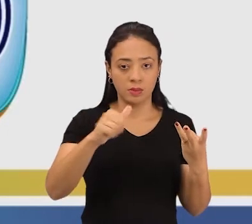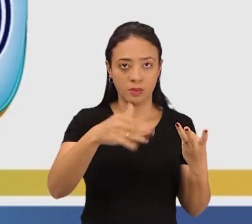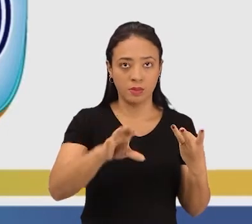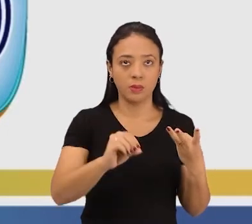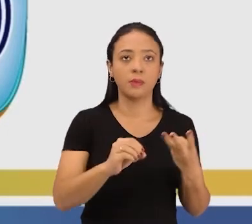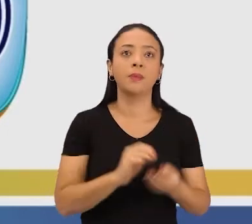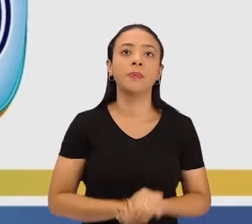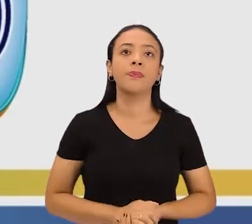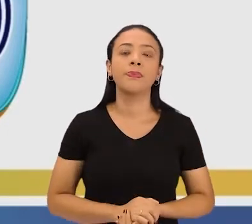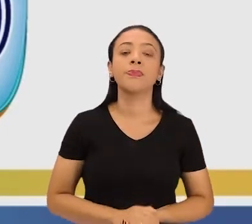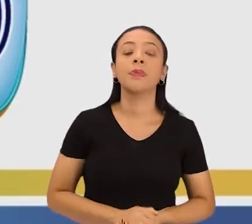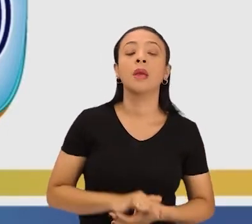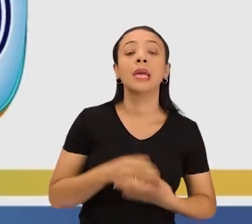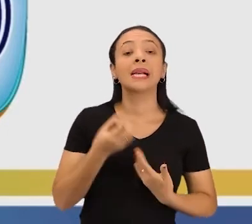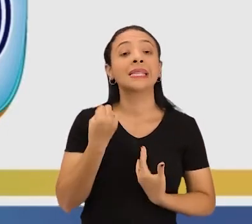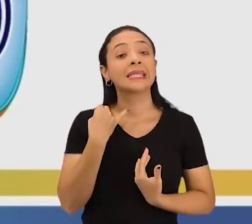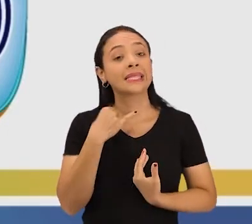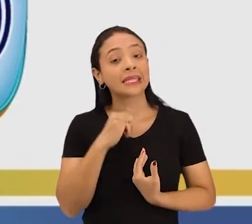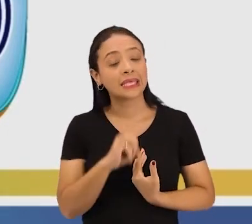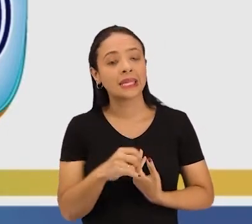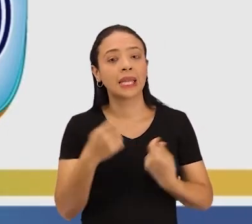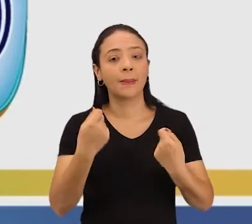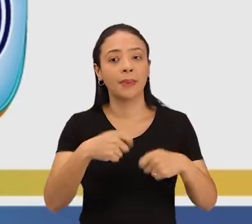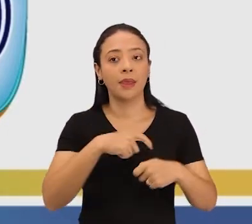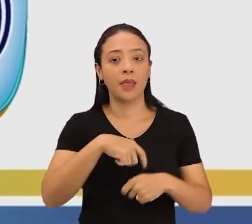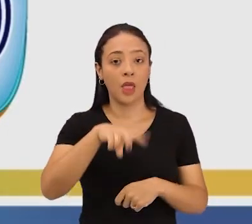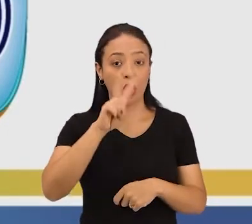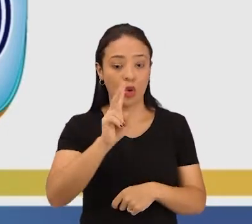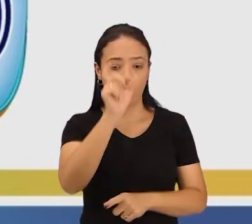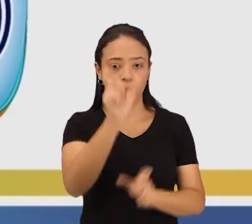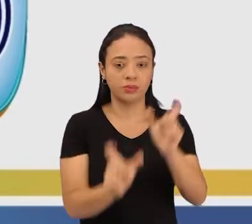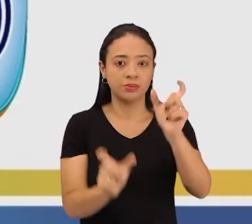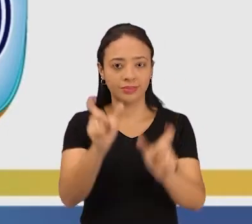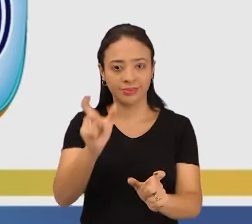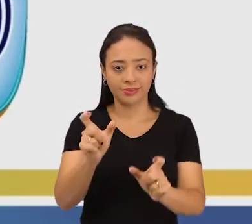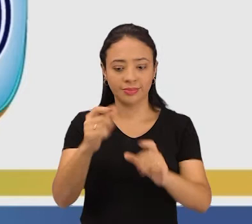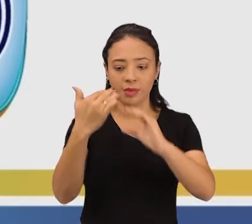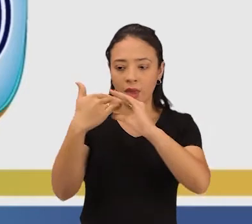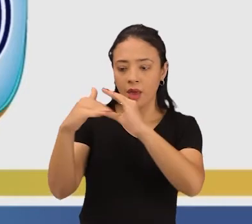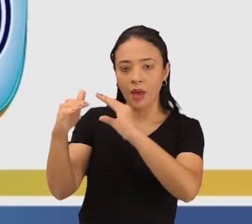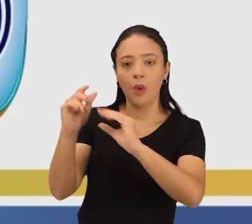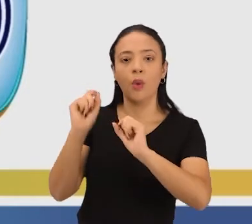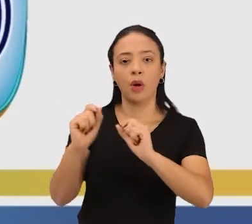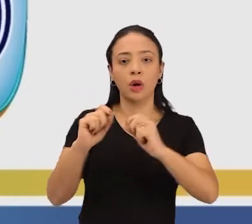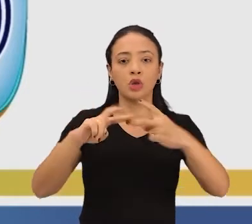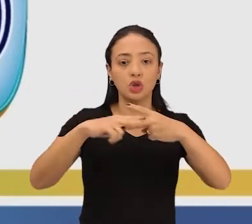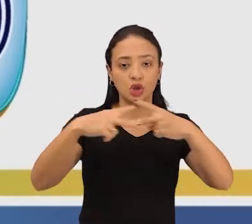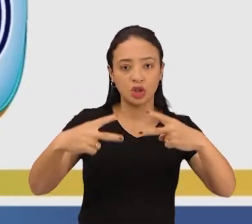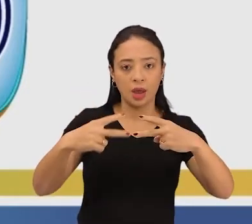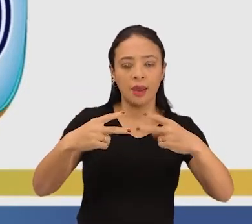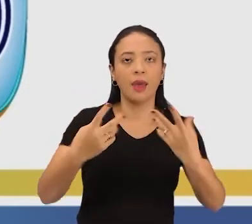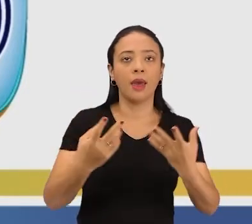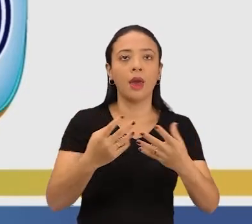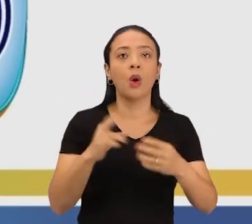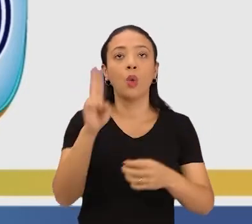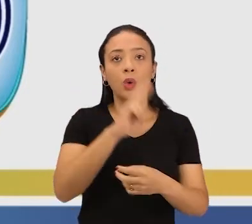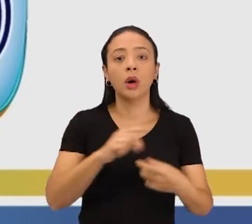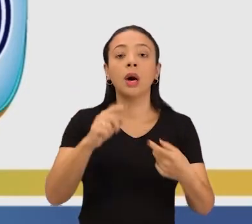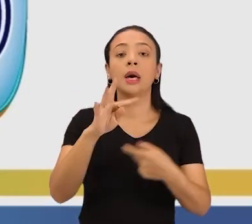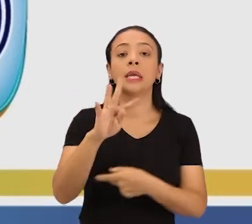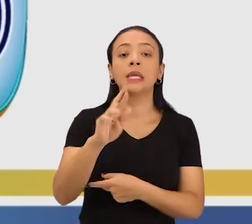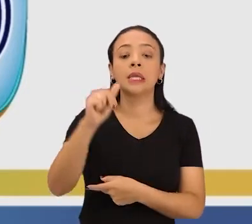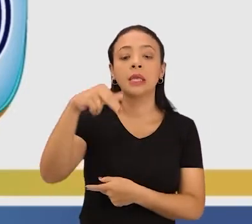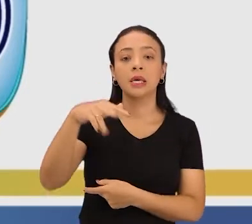da reprodução sexuada, né, chamada de transferência genética por transformação, o que acontece?